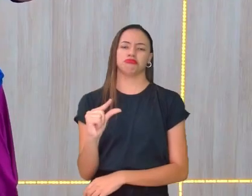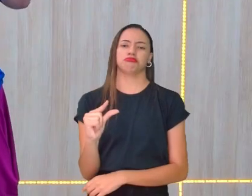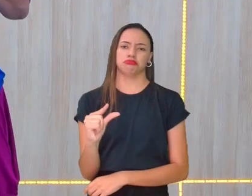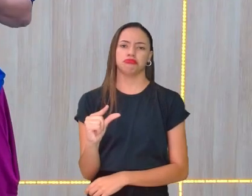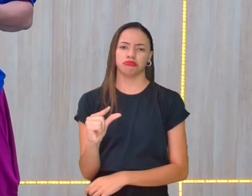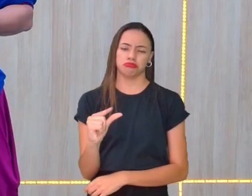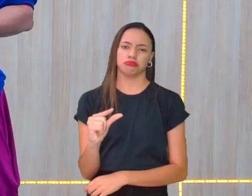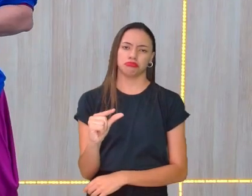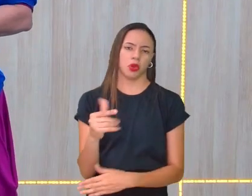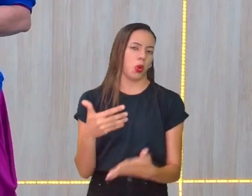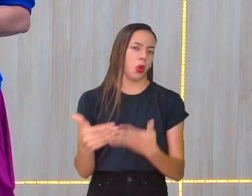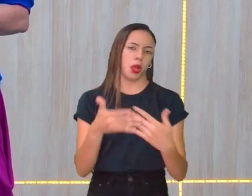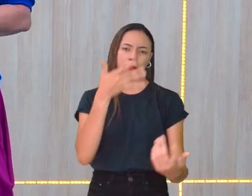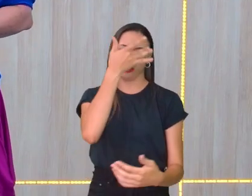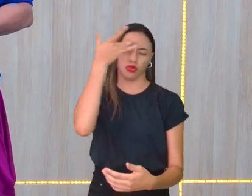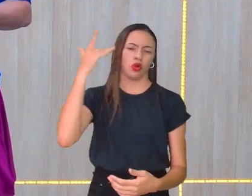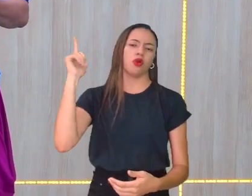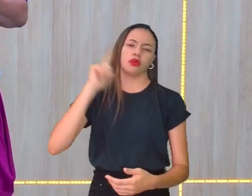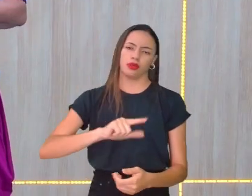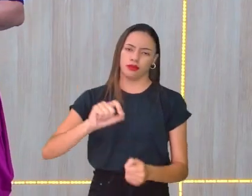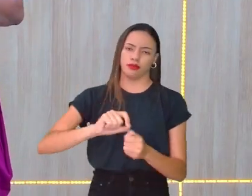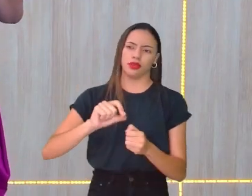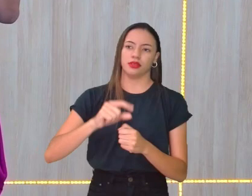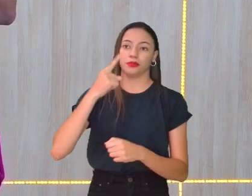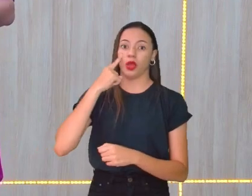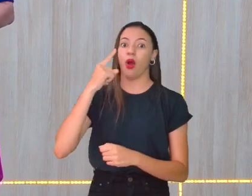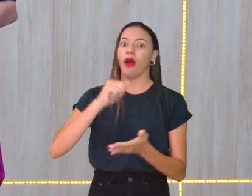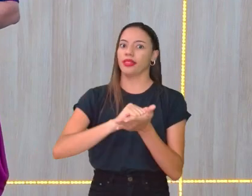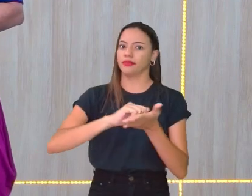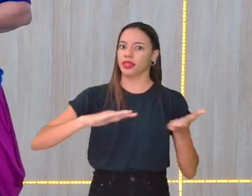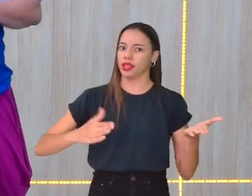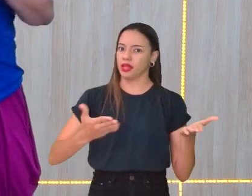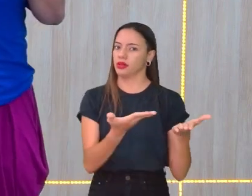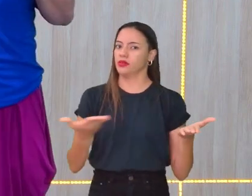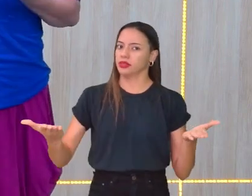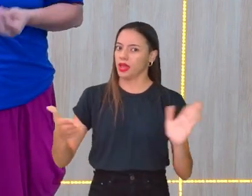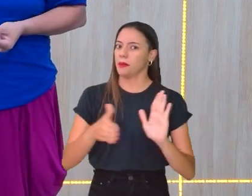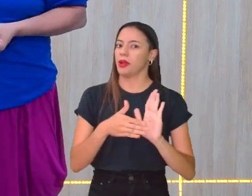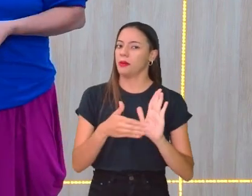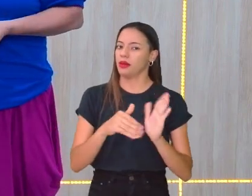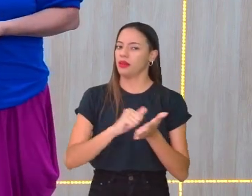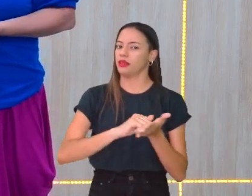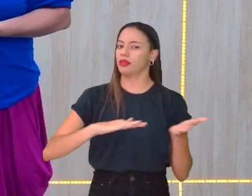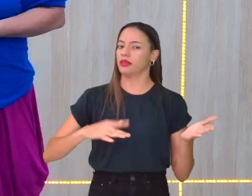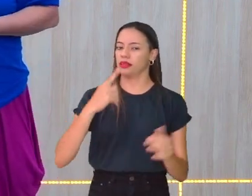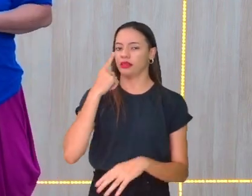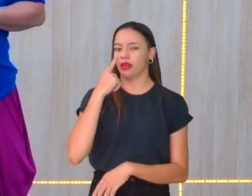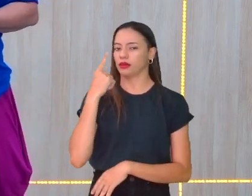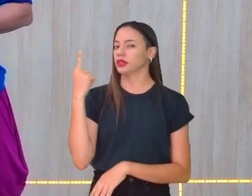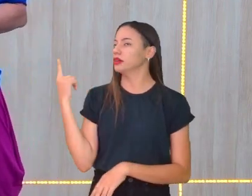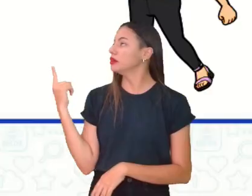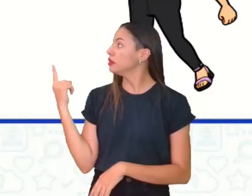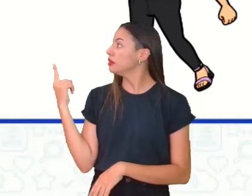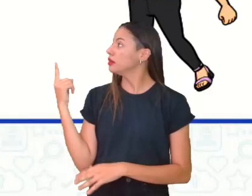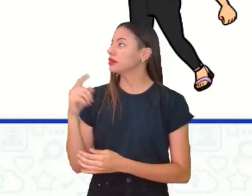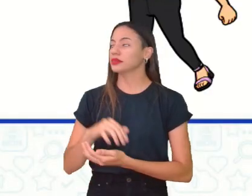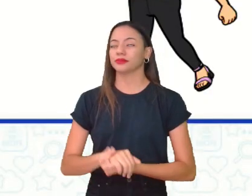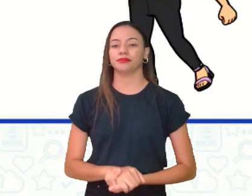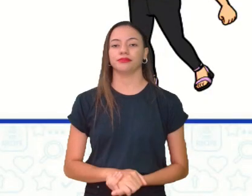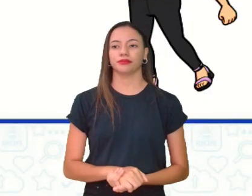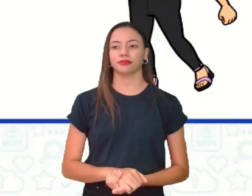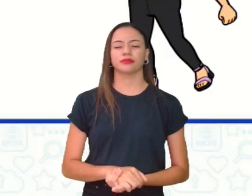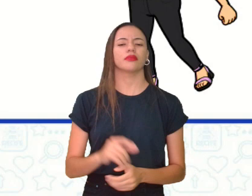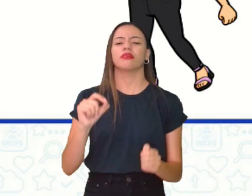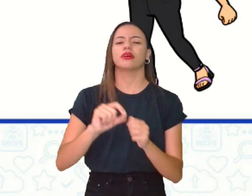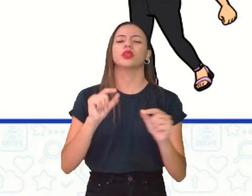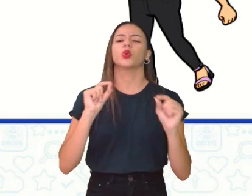coisa que dá para qualquer um fazer. Então, eu trouxe aí como atividade, como proposta de atividade para vocês fazerem